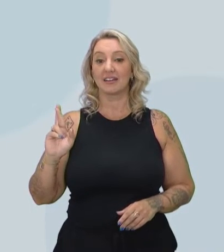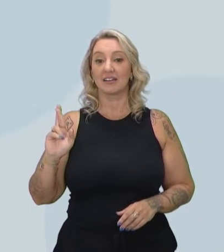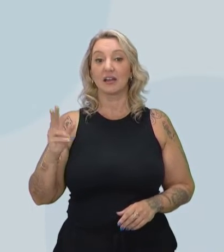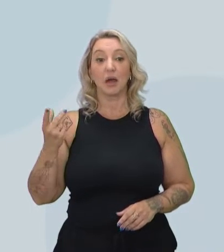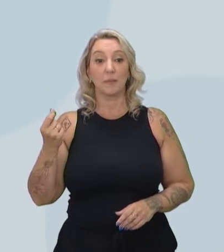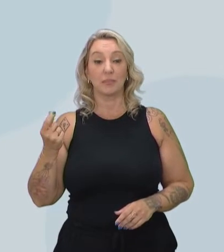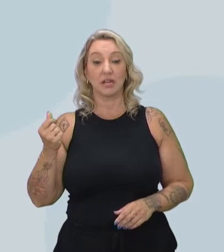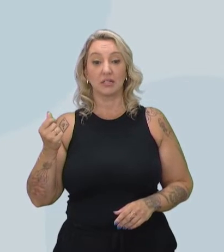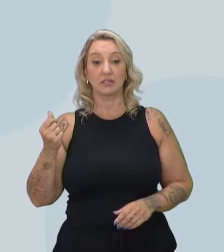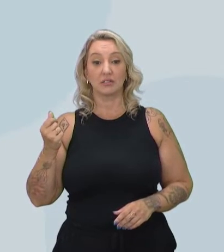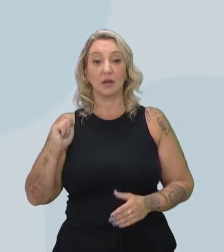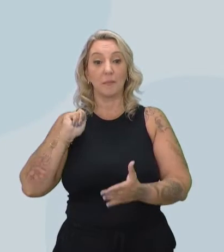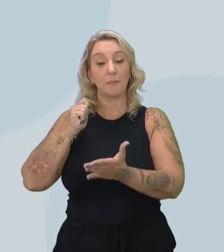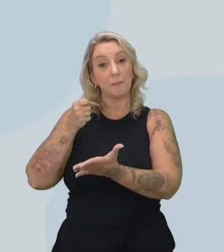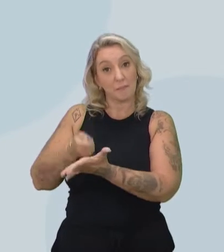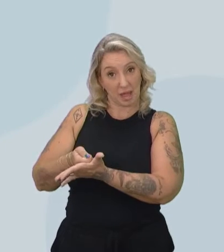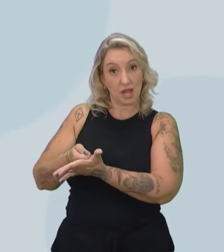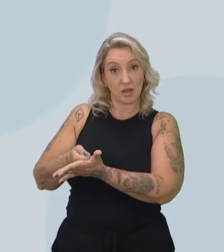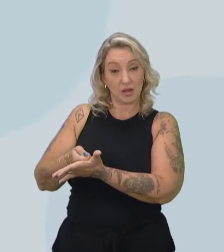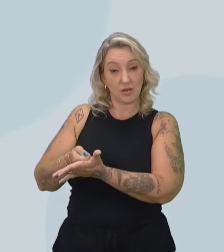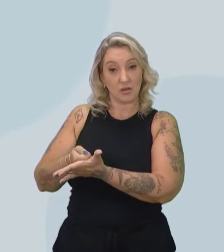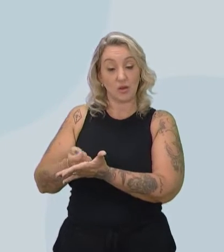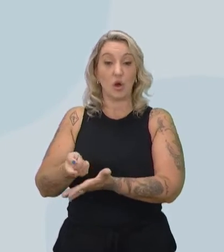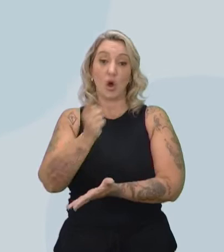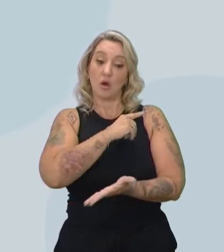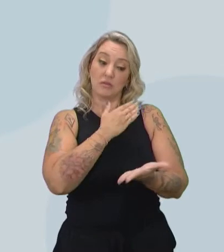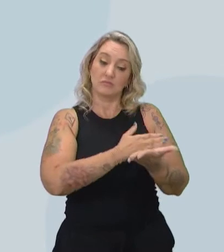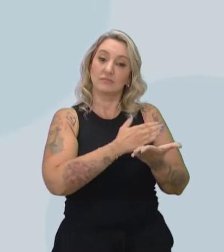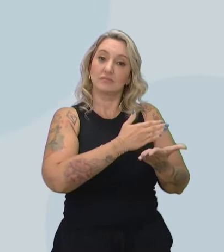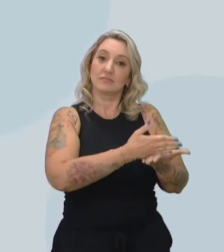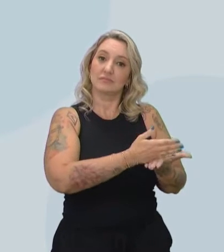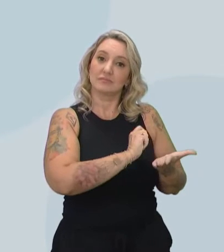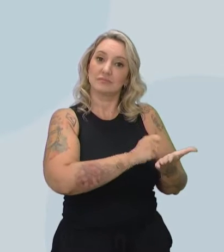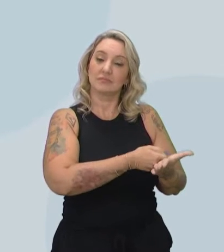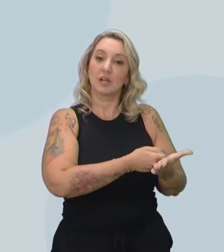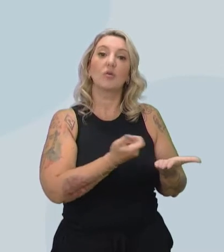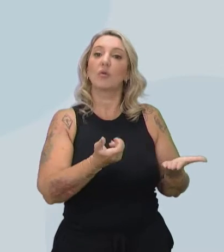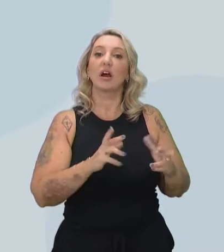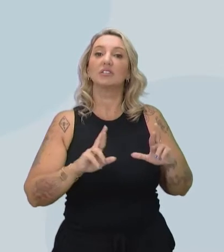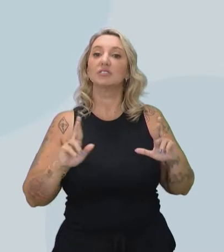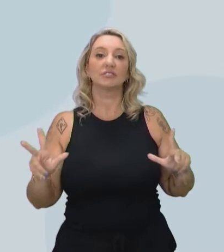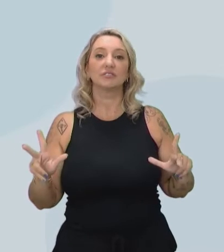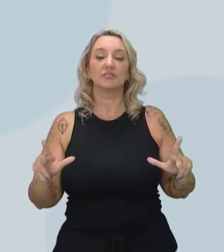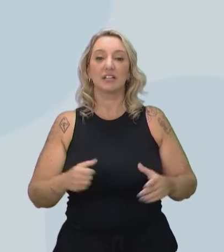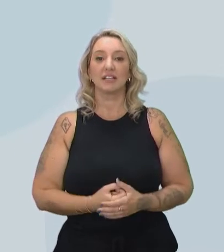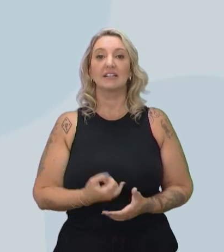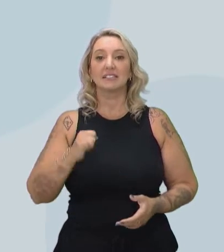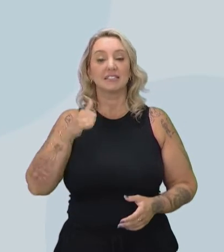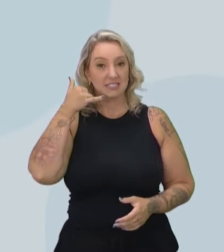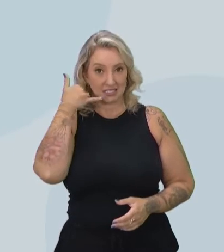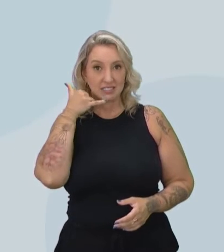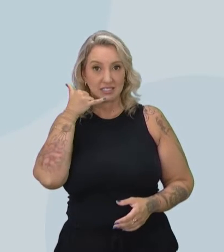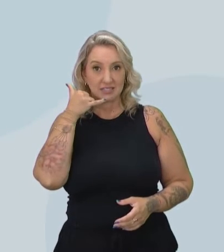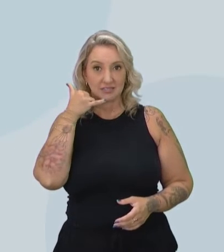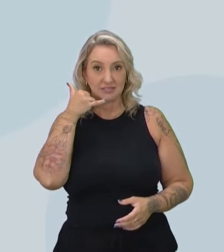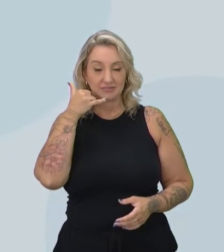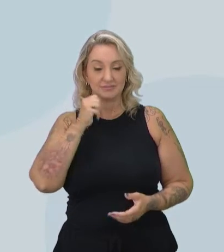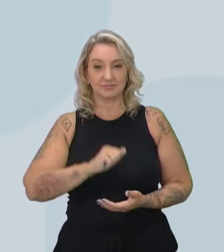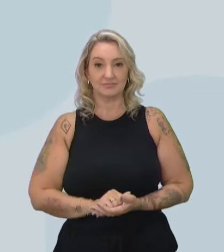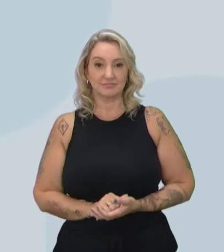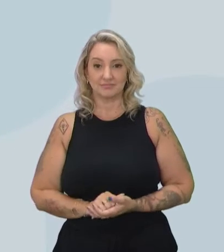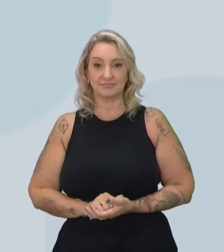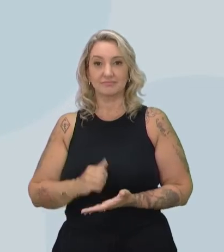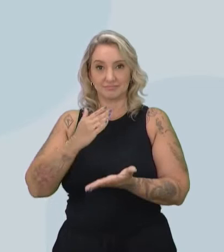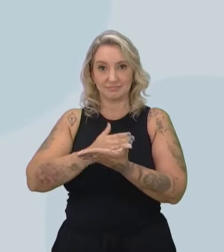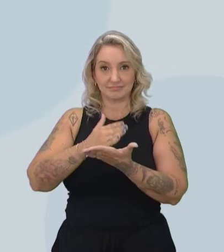o preço do produto pago à vista e o a prazo? Qual é a diferença? Então, se o celular custava, com